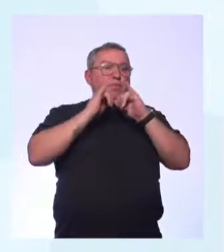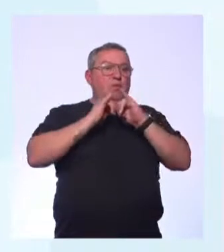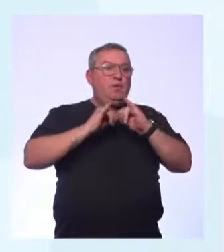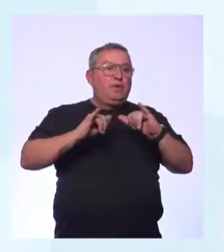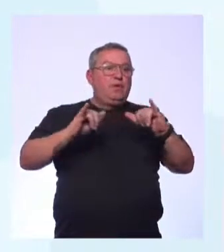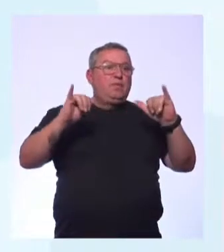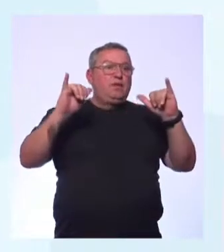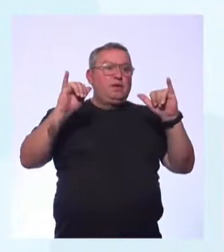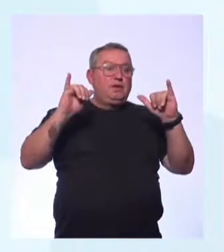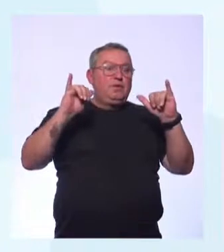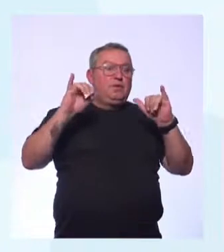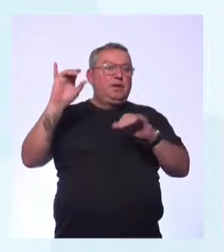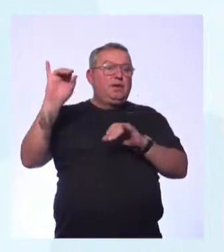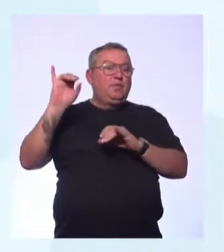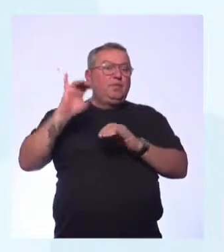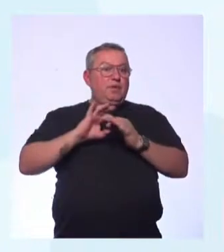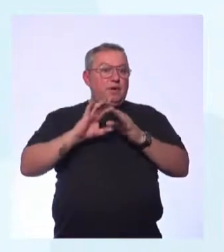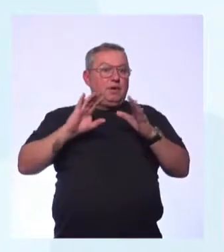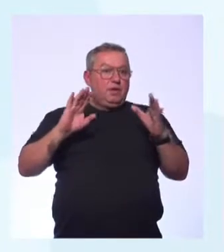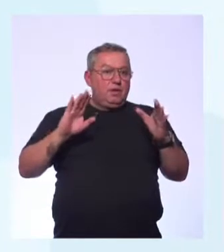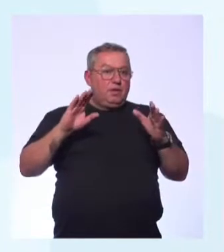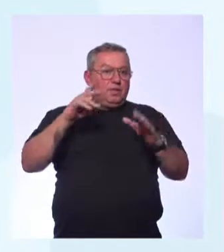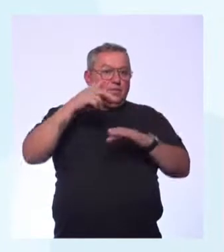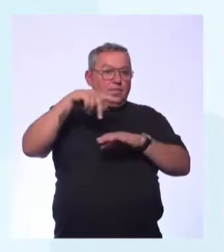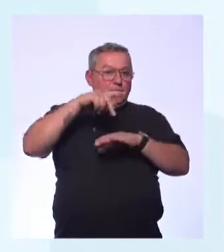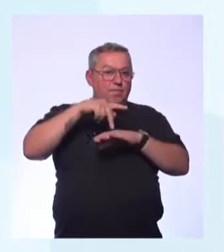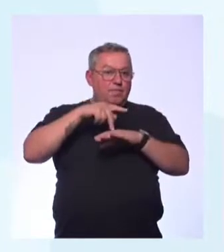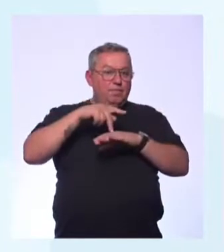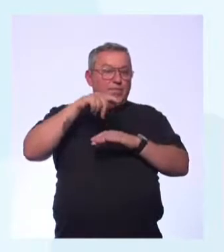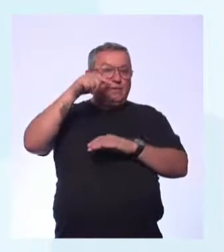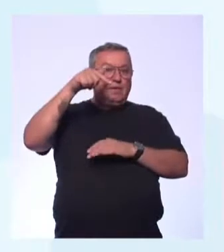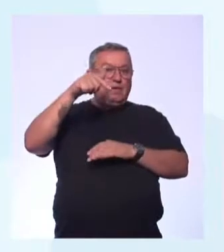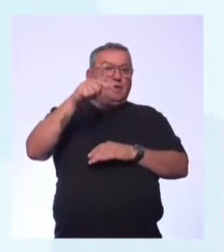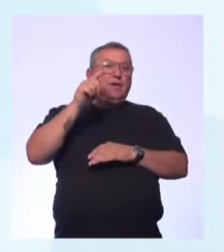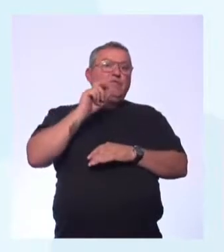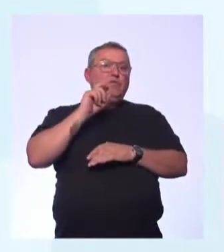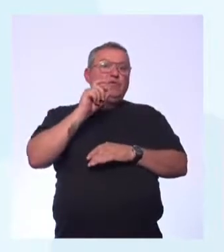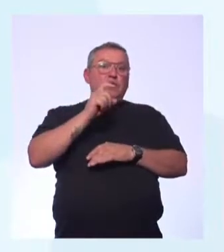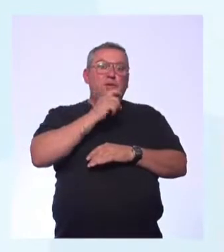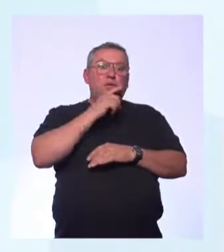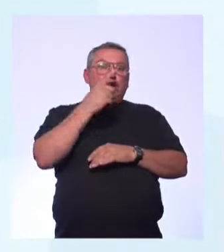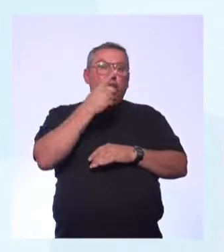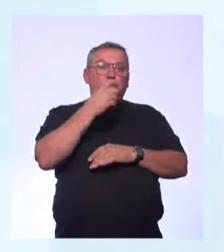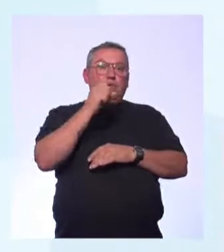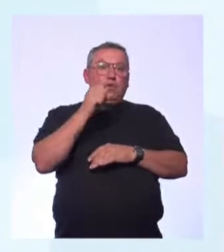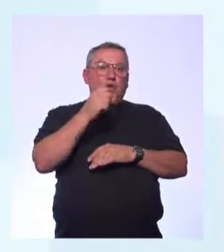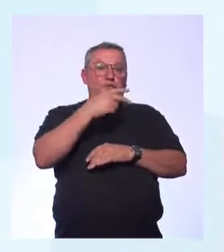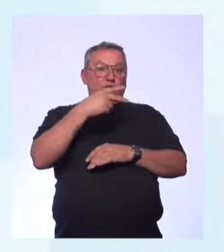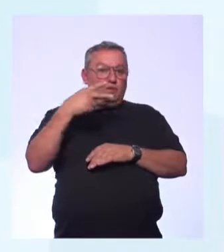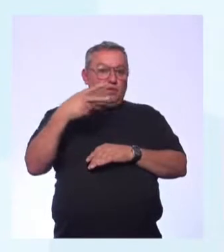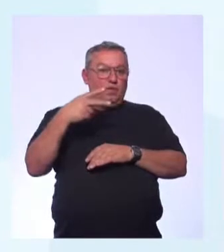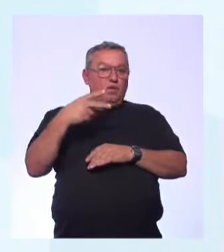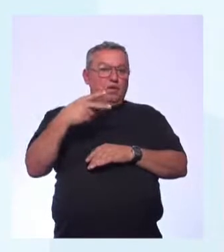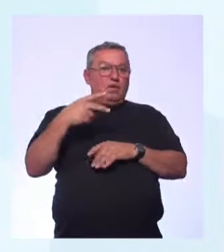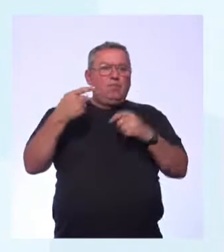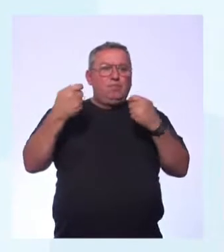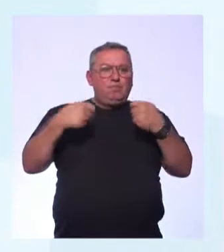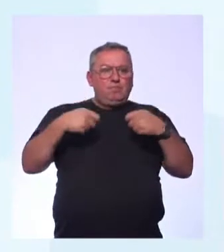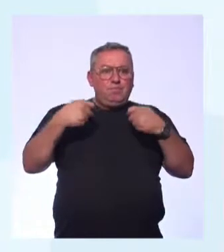a proclamação da independência de nosso país, em 7 de setembro de